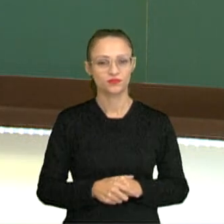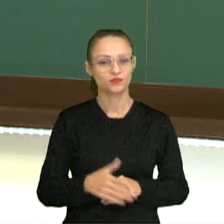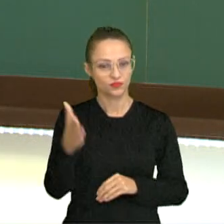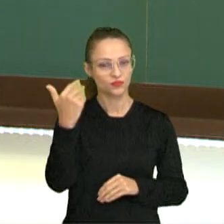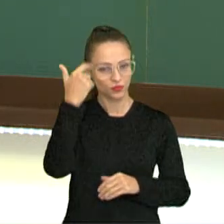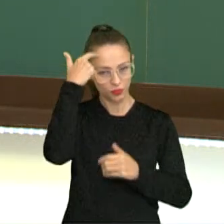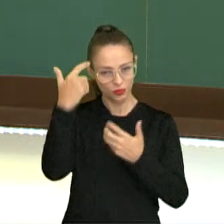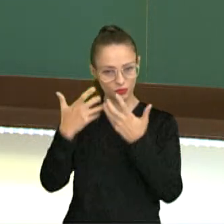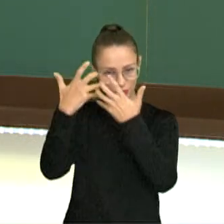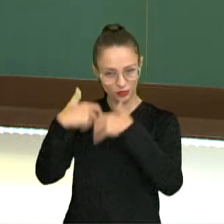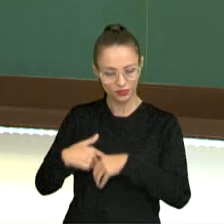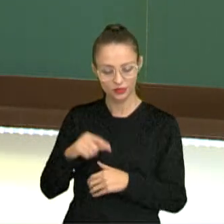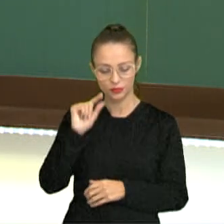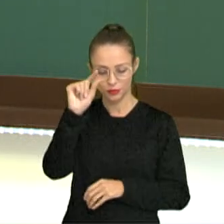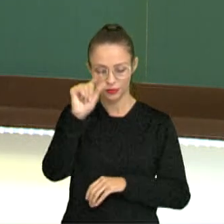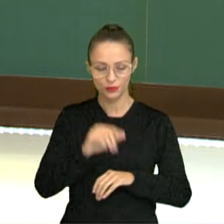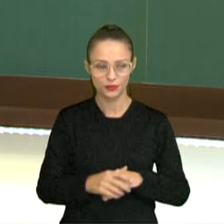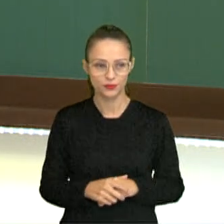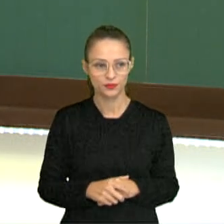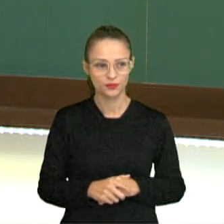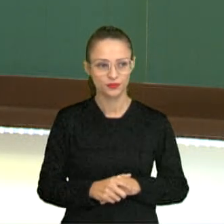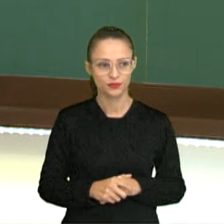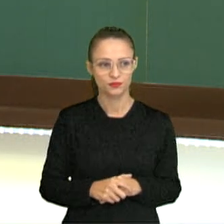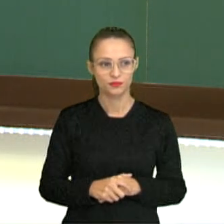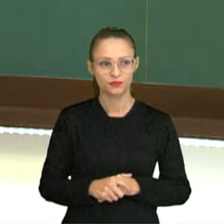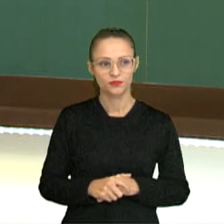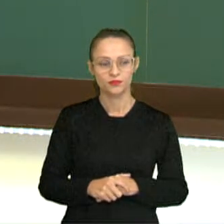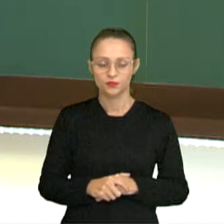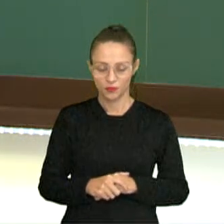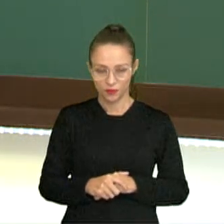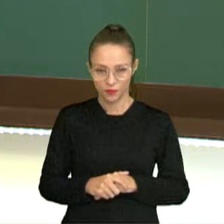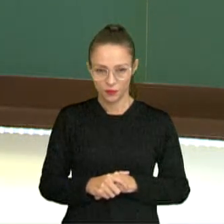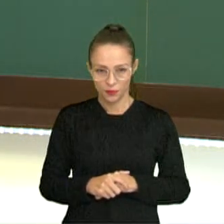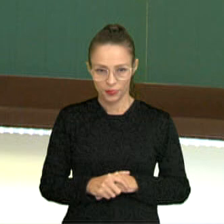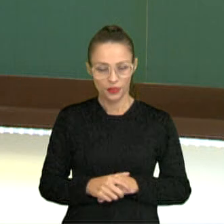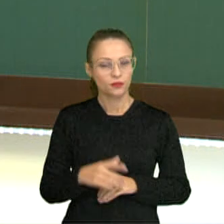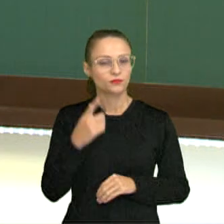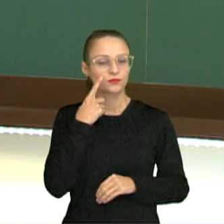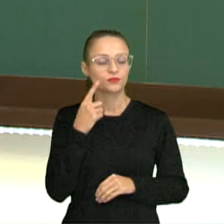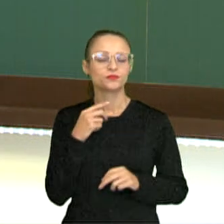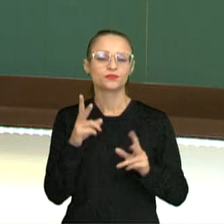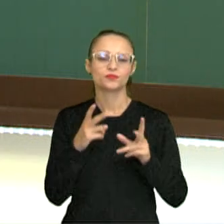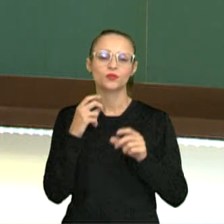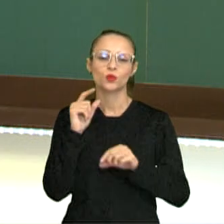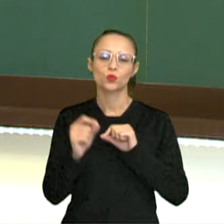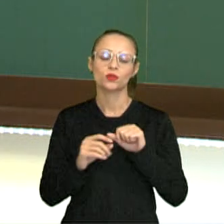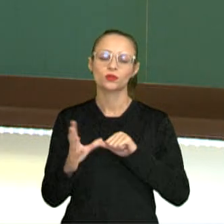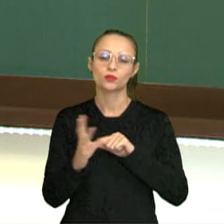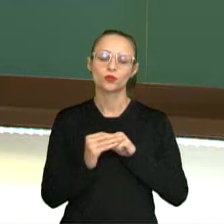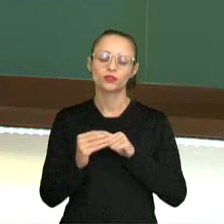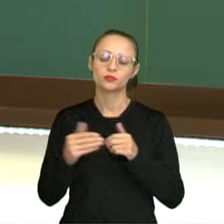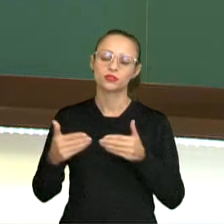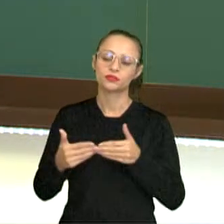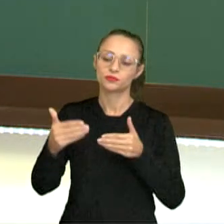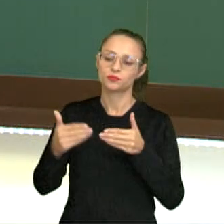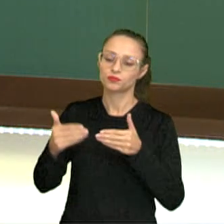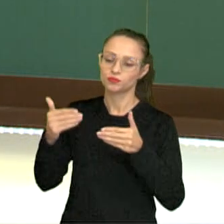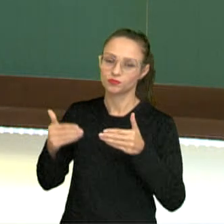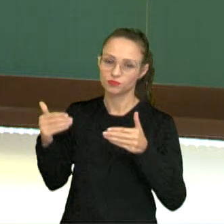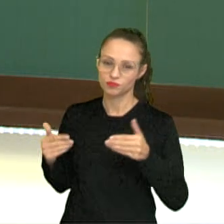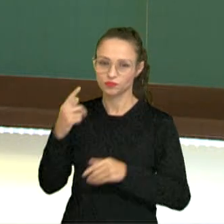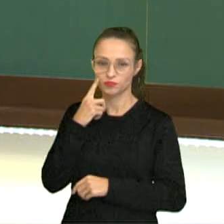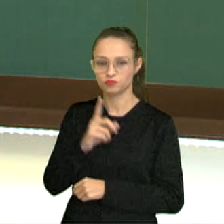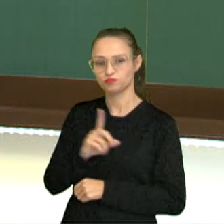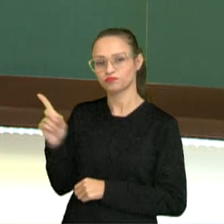vamos a pensar un poquito. Vamos a activar los conocimientos previos. Los